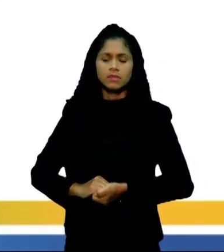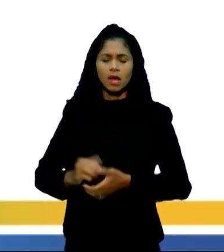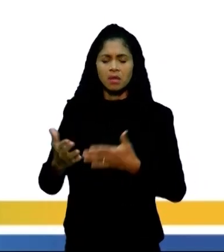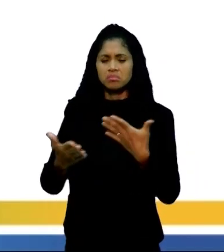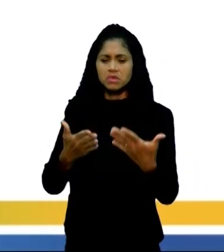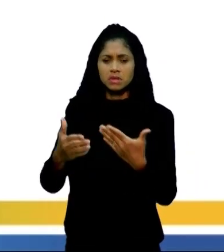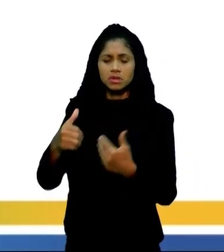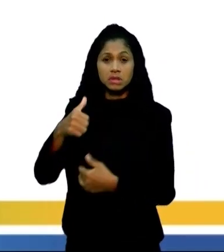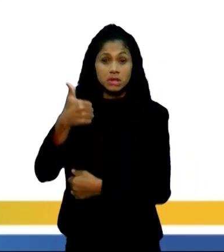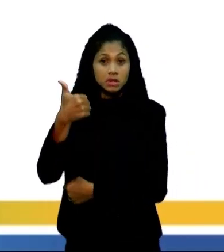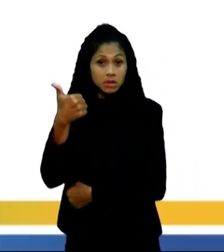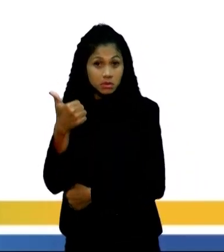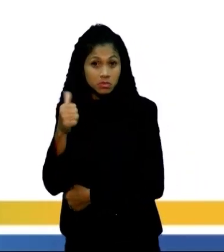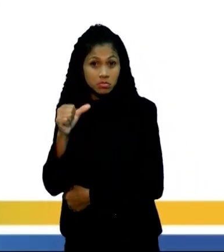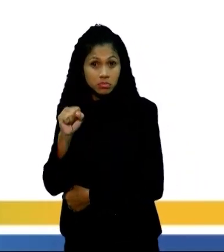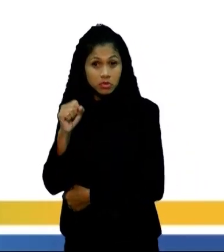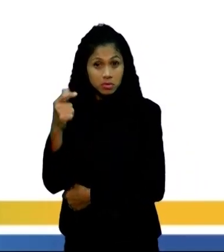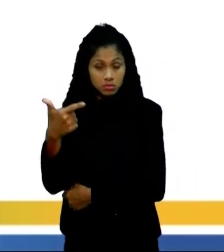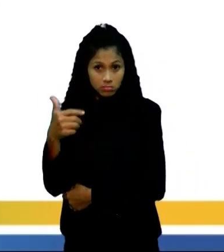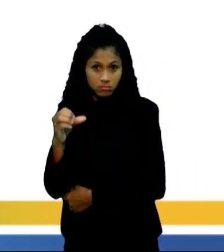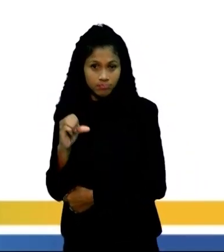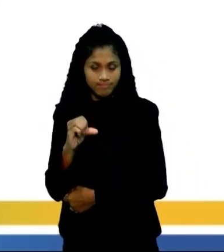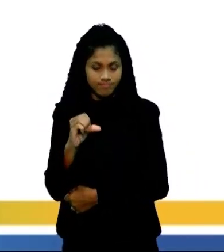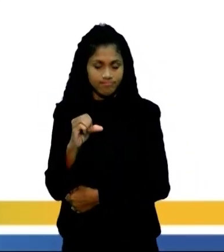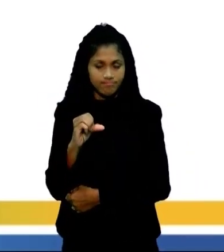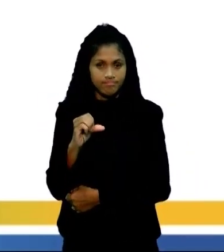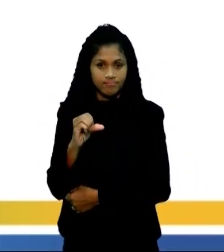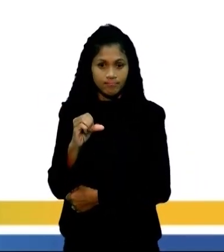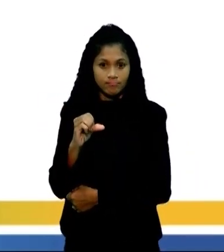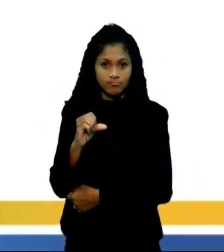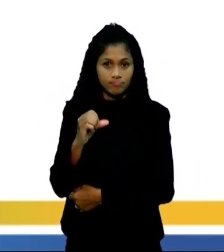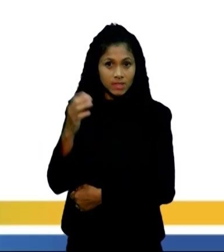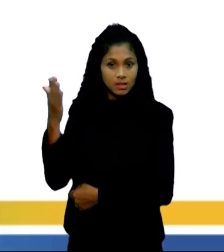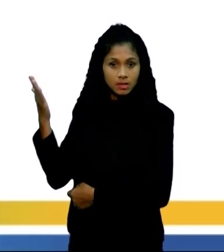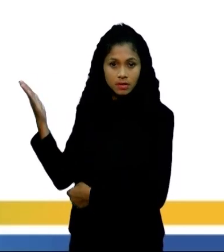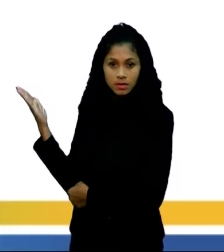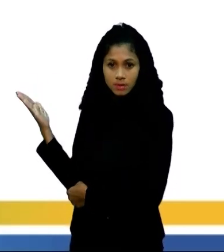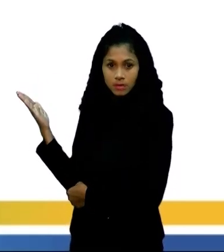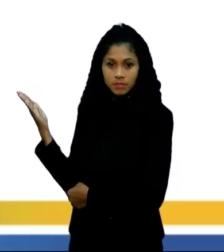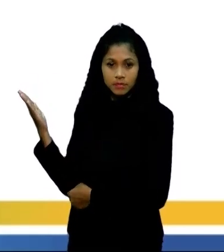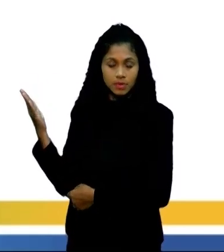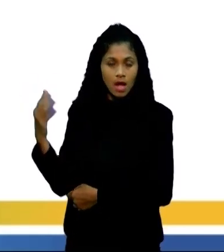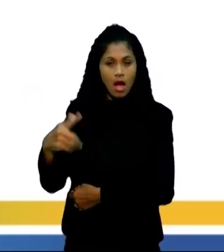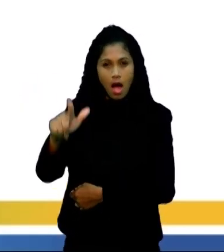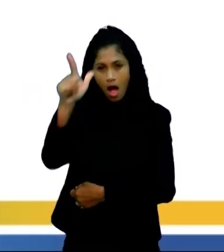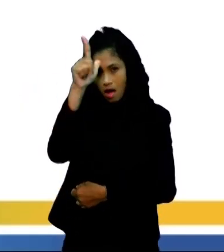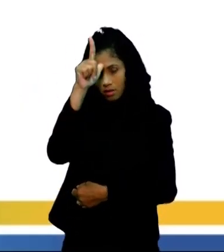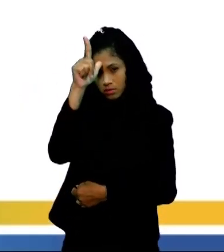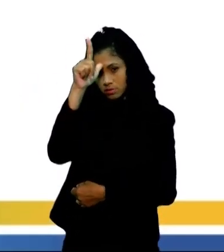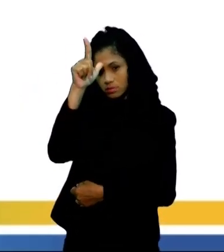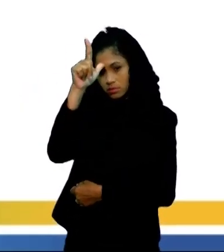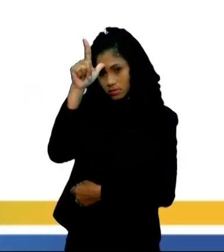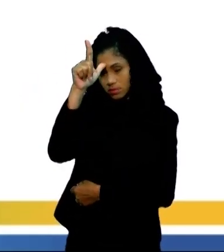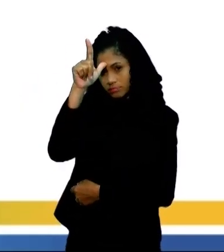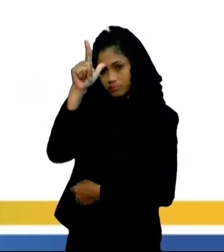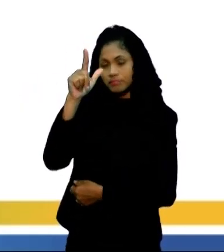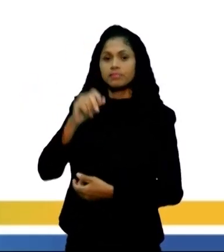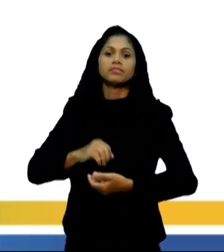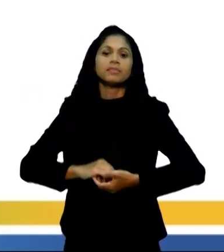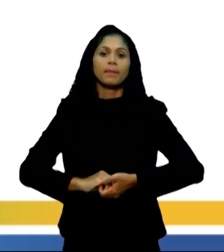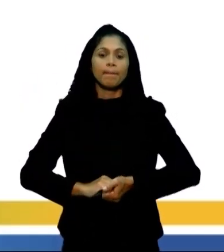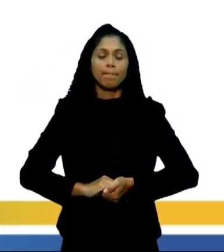Aproximadamente em 1829, o cientista alemão Johann